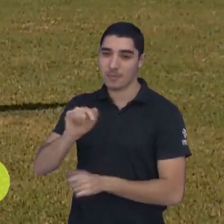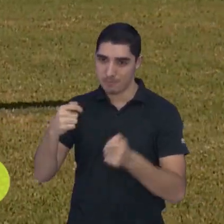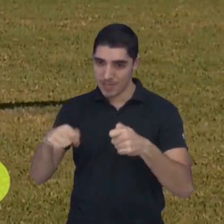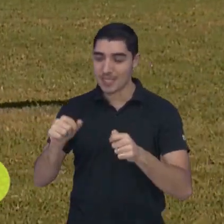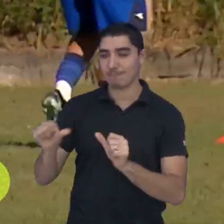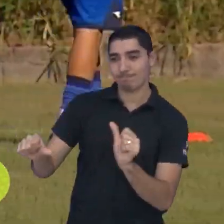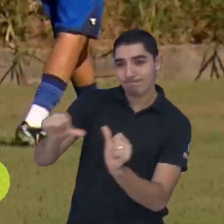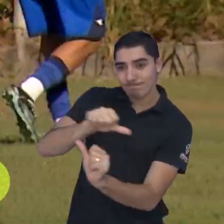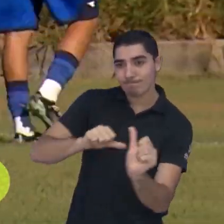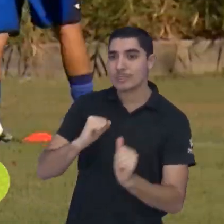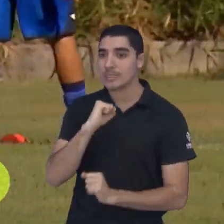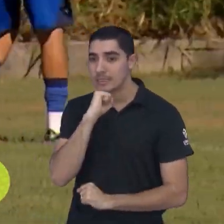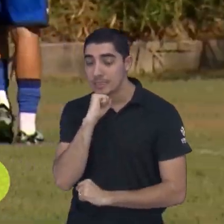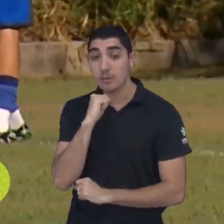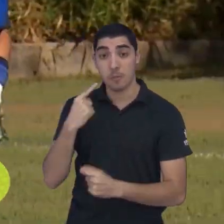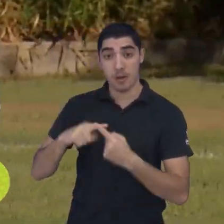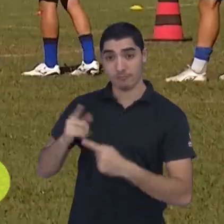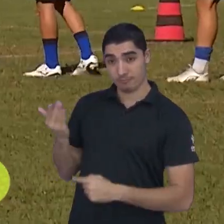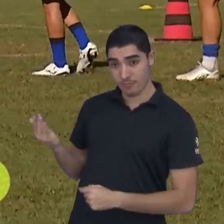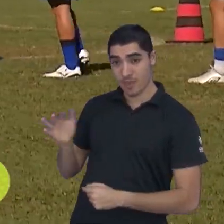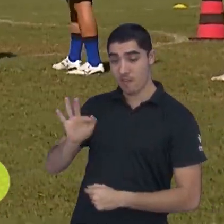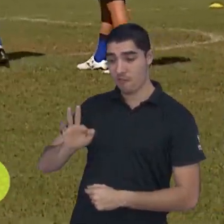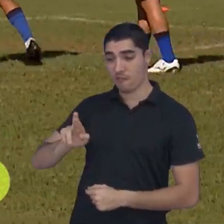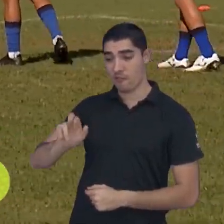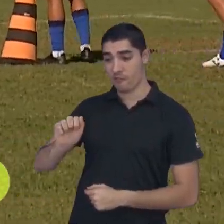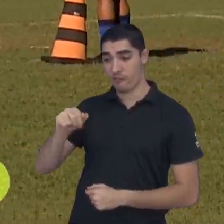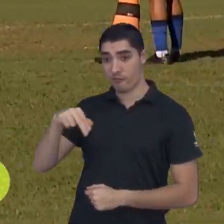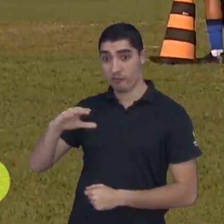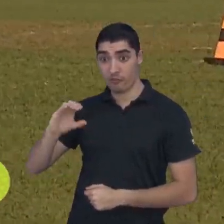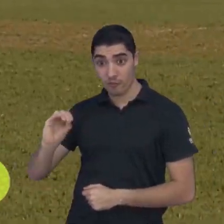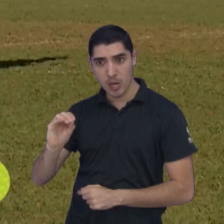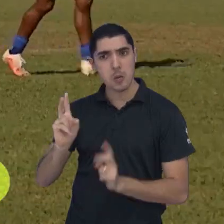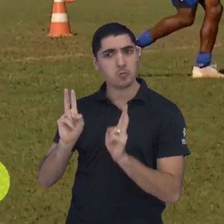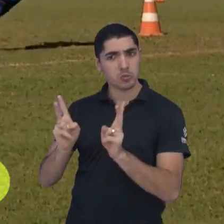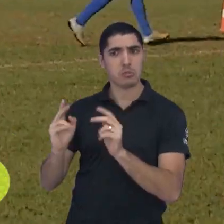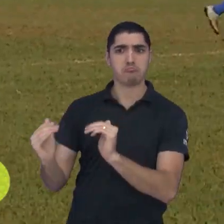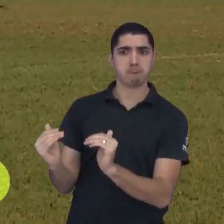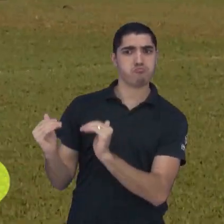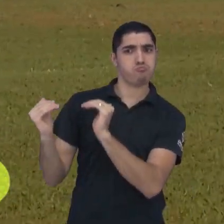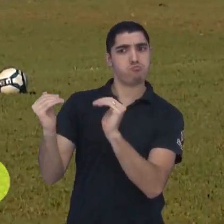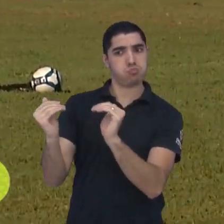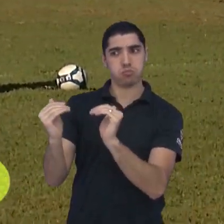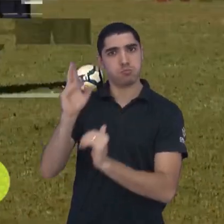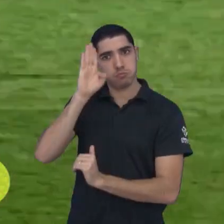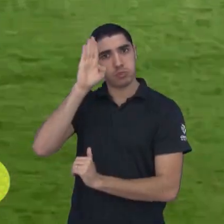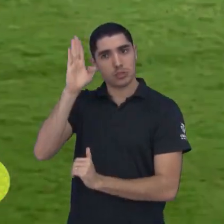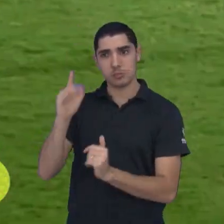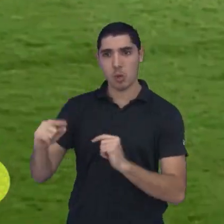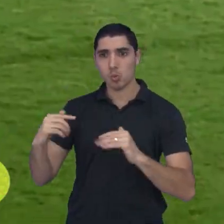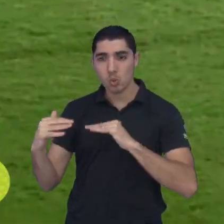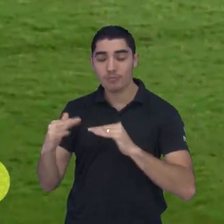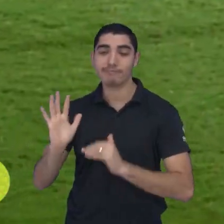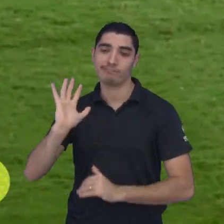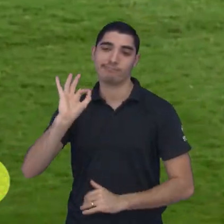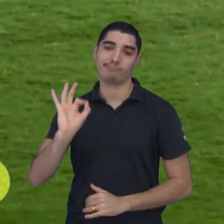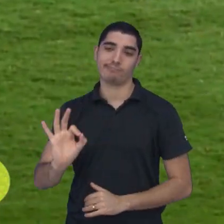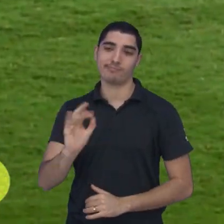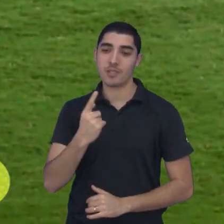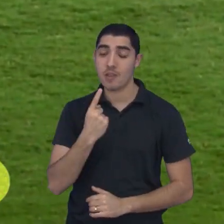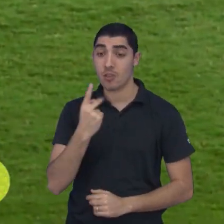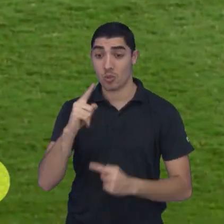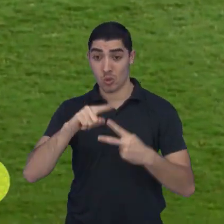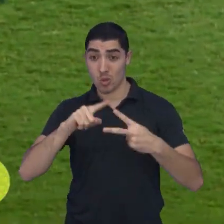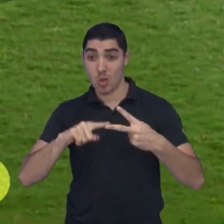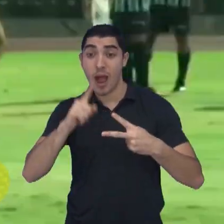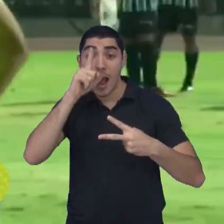mais uma vez. O meio-campista Franco, titular em todas as partidas da equipe na Série D, conseguiu levar 2